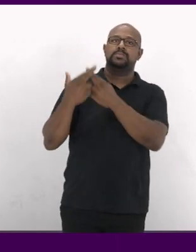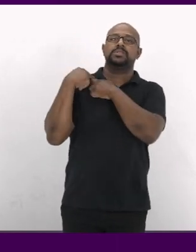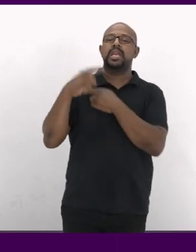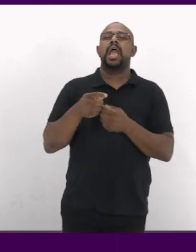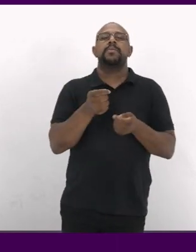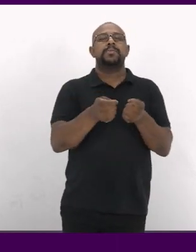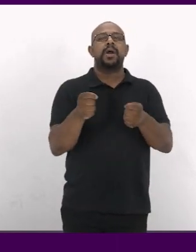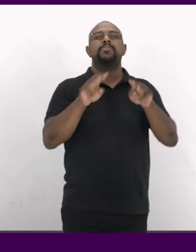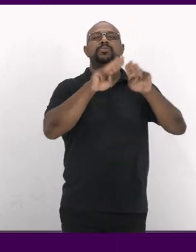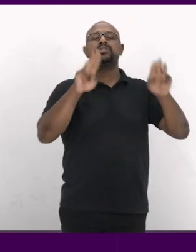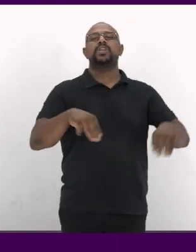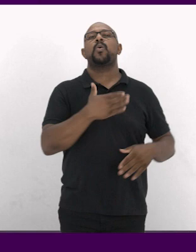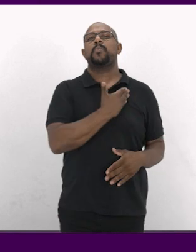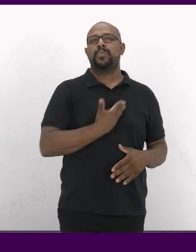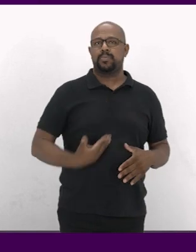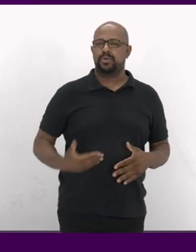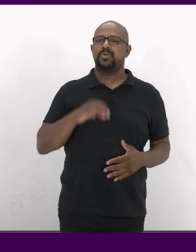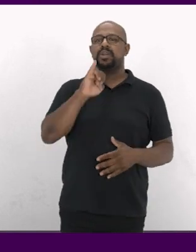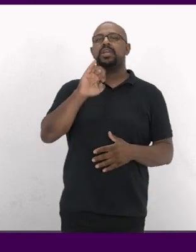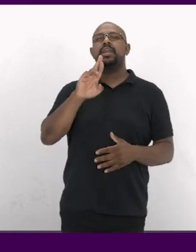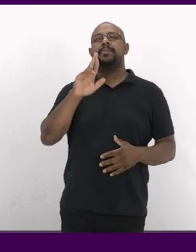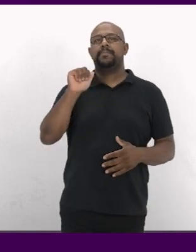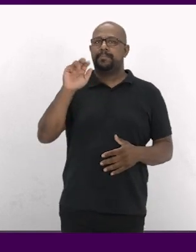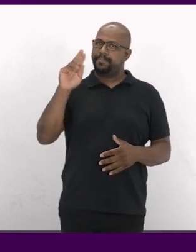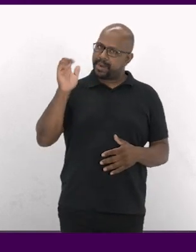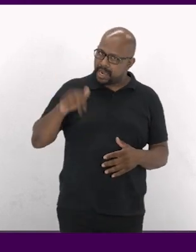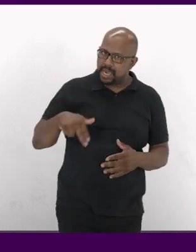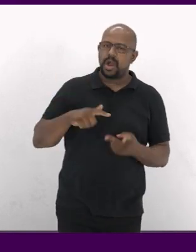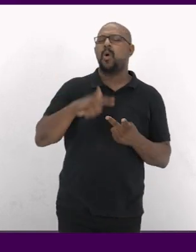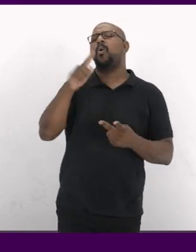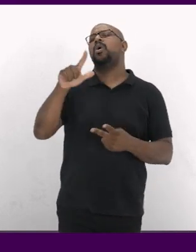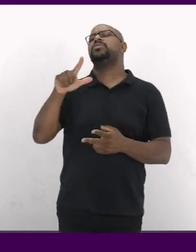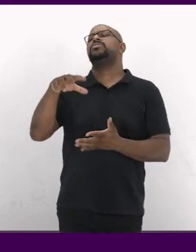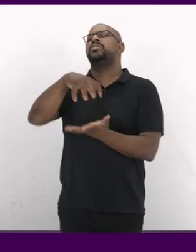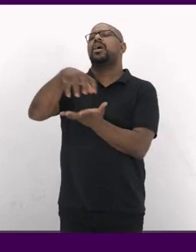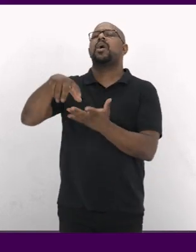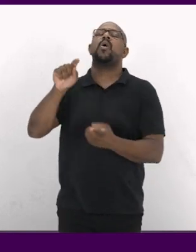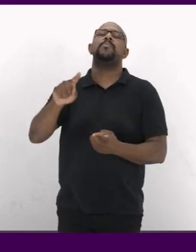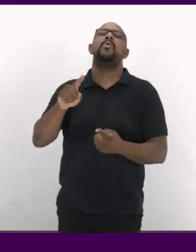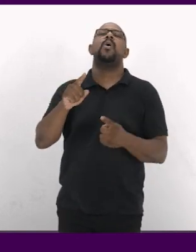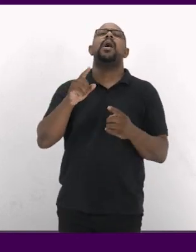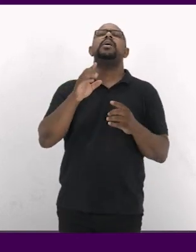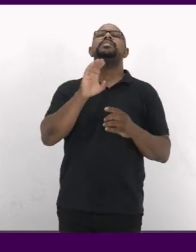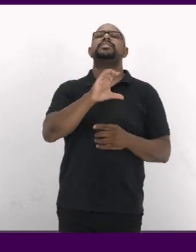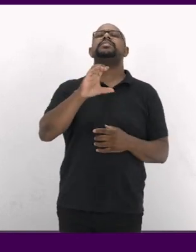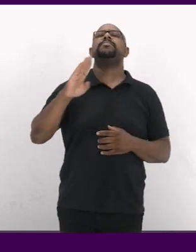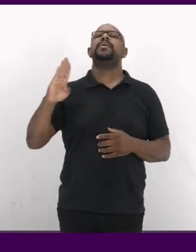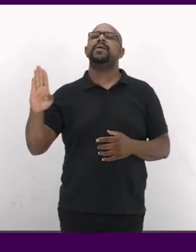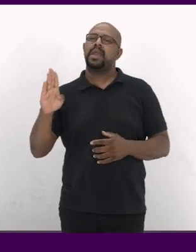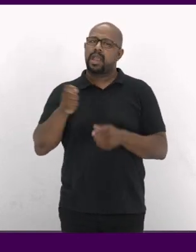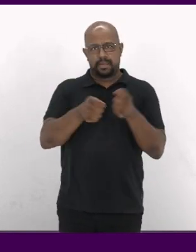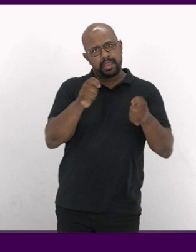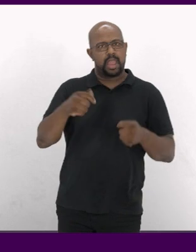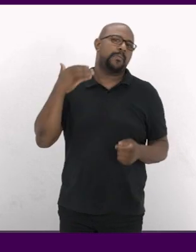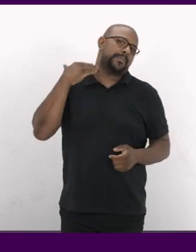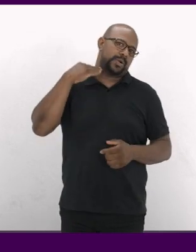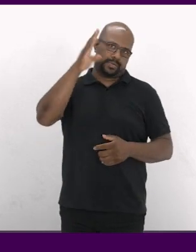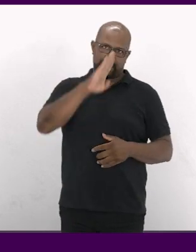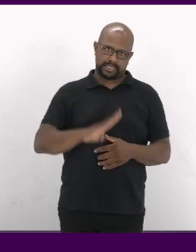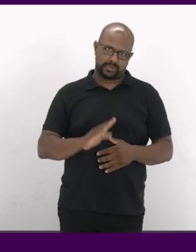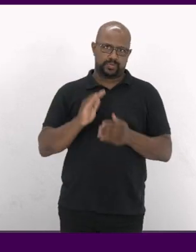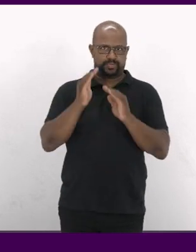tem a manutenção dos museus públicos sob a gestão do IBRAM, ou outros órgãos públicos, como o Banco do Brasil, que mantém o CCBB, por